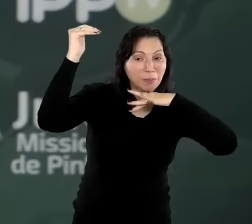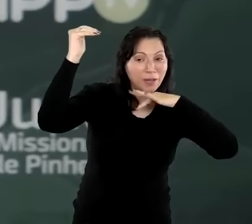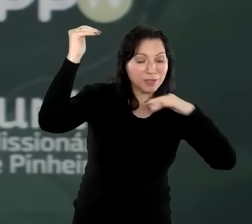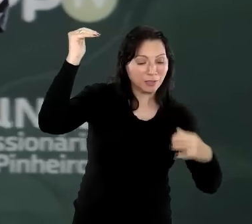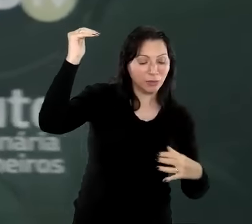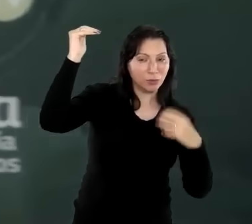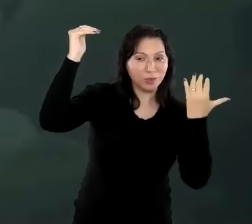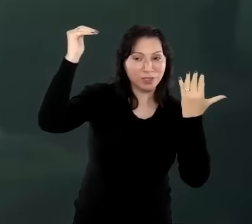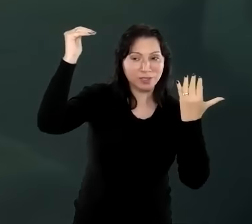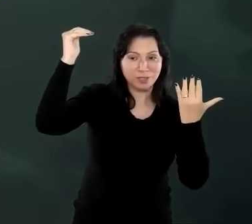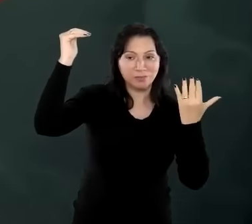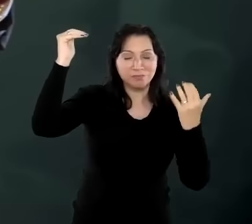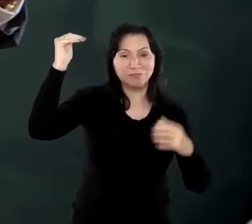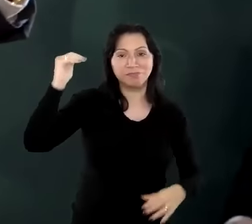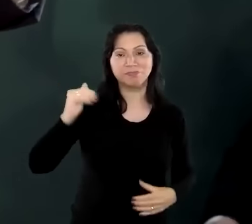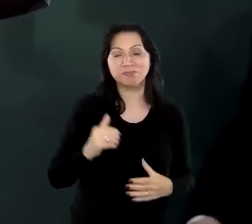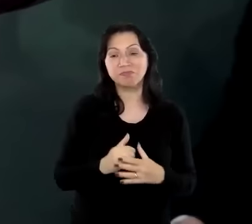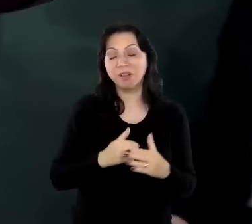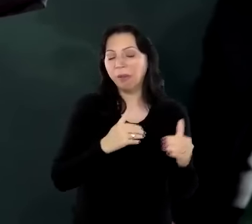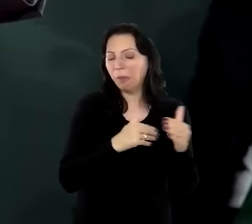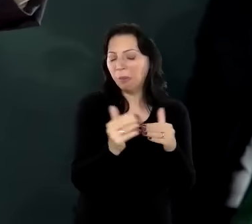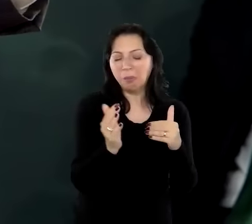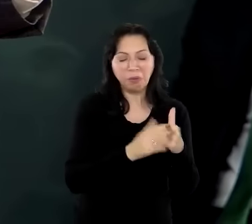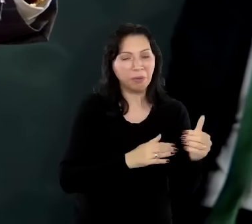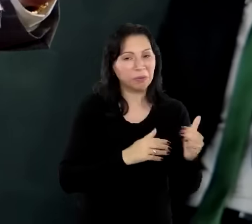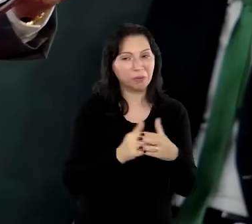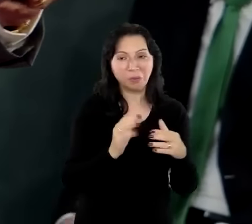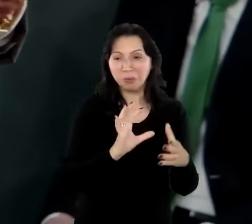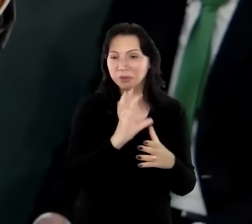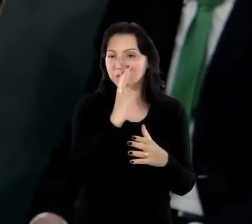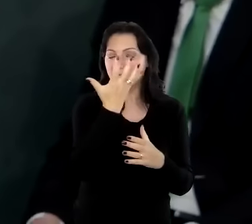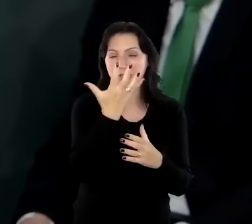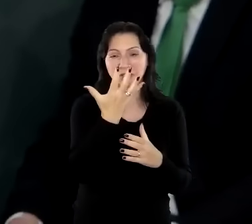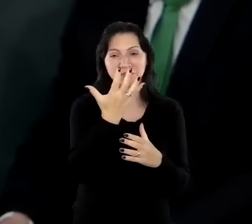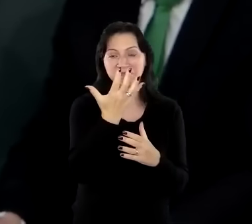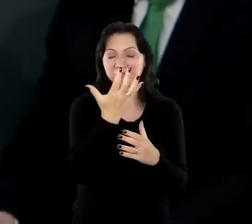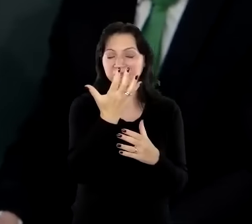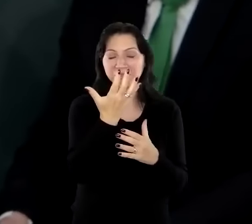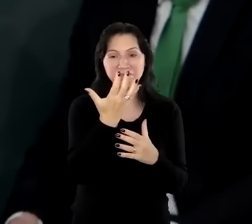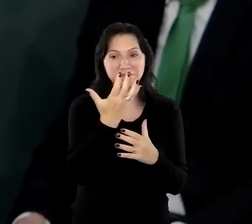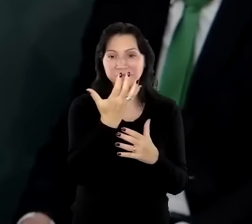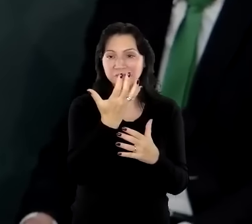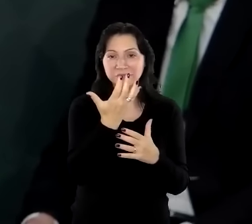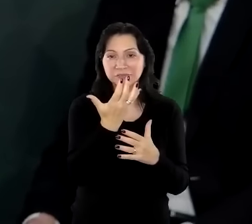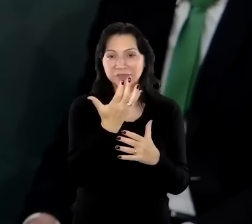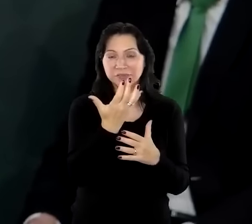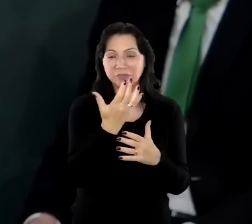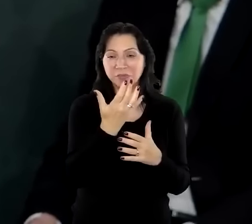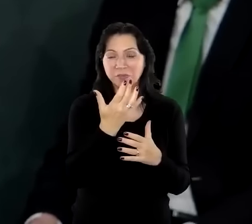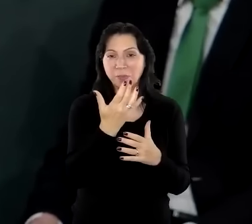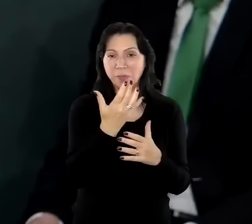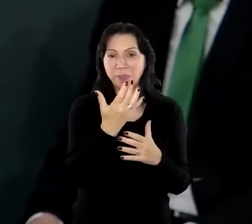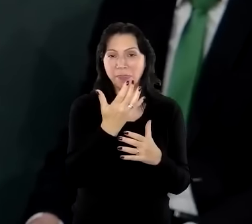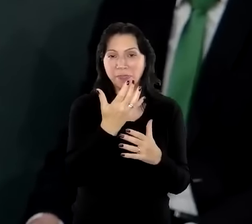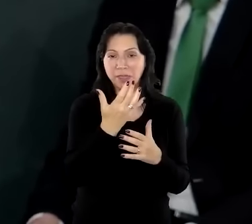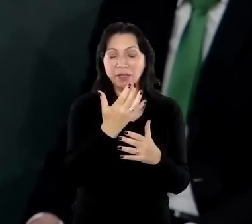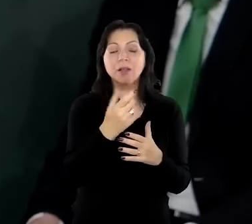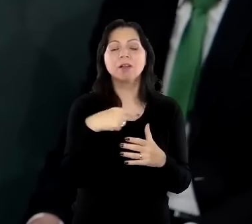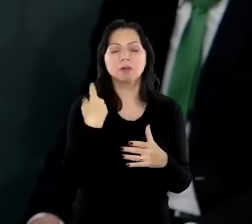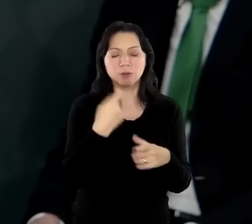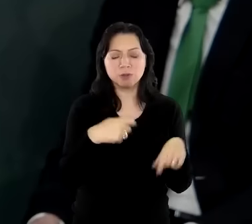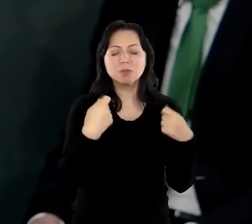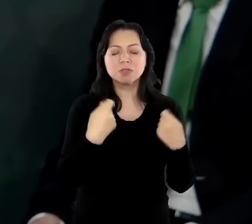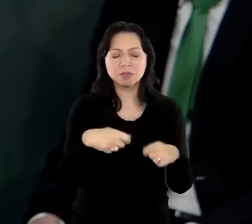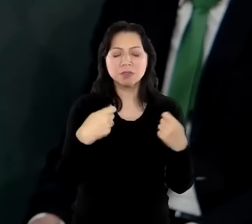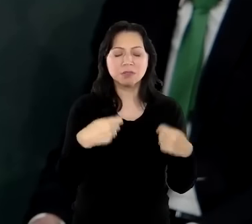Que não importa a situação que vai acontecer na sua vida, que vai atingir a sua vida, que vai atingir o seu lar, você vai oferecer a